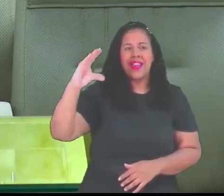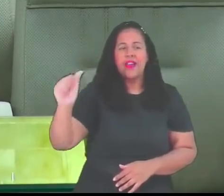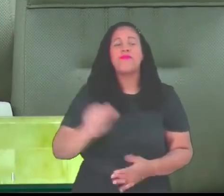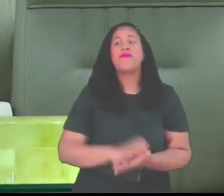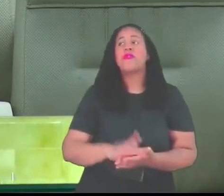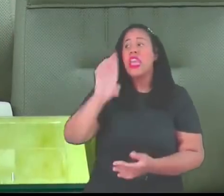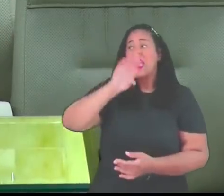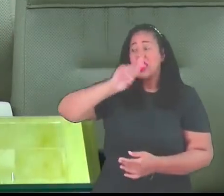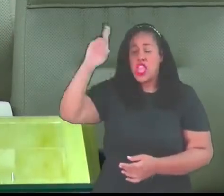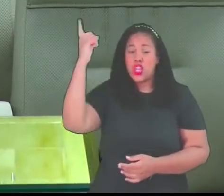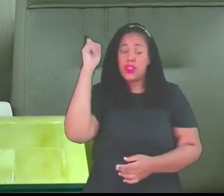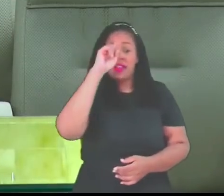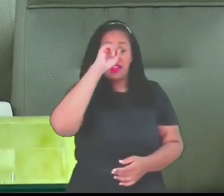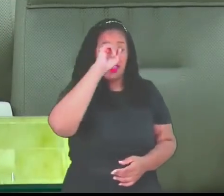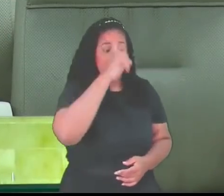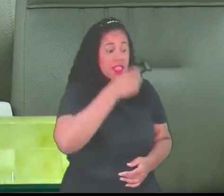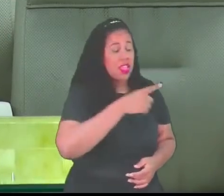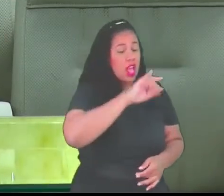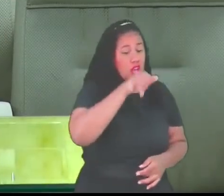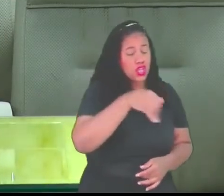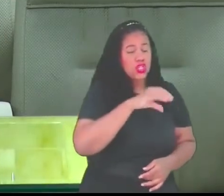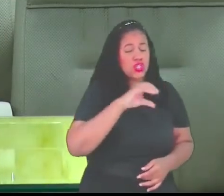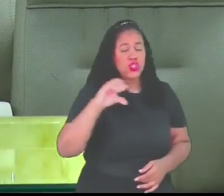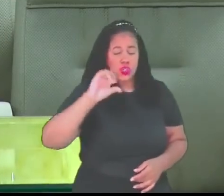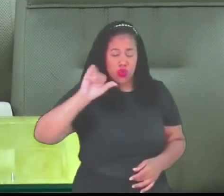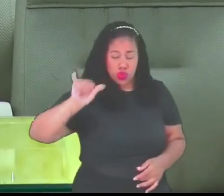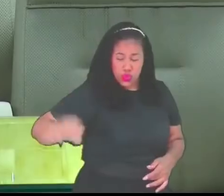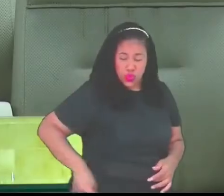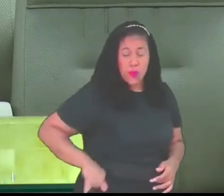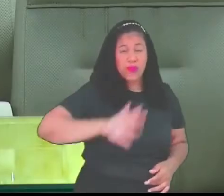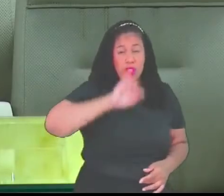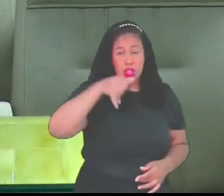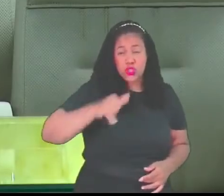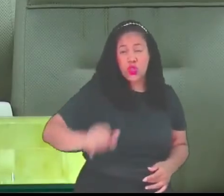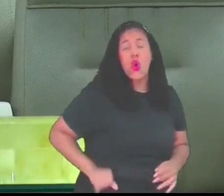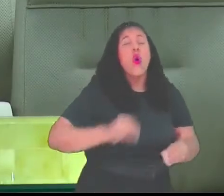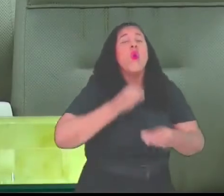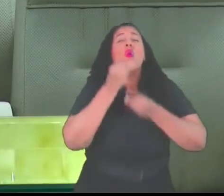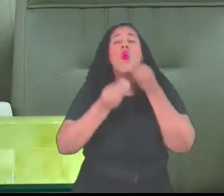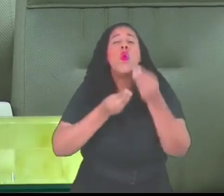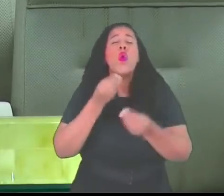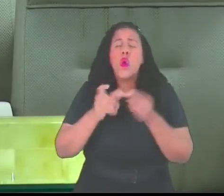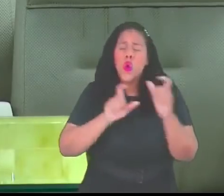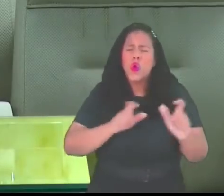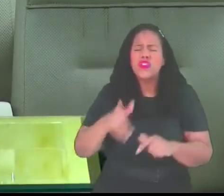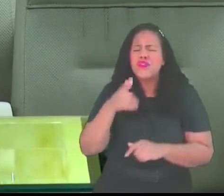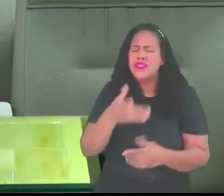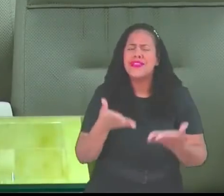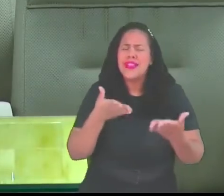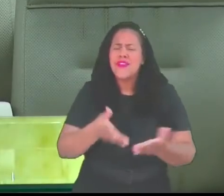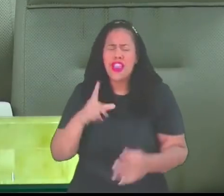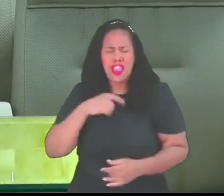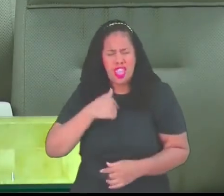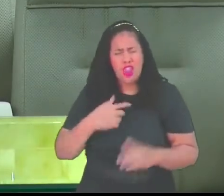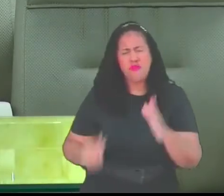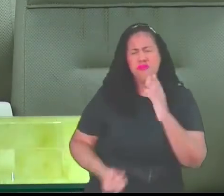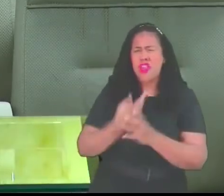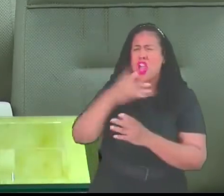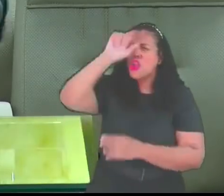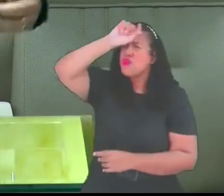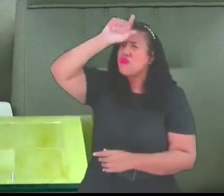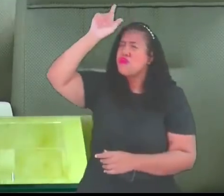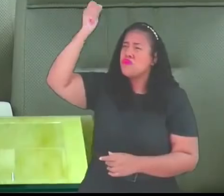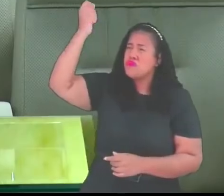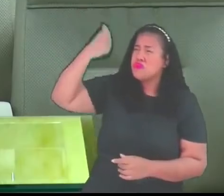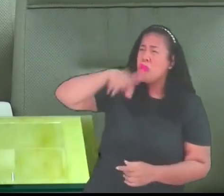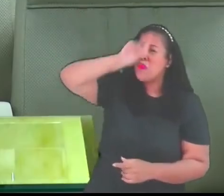quando eu coloquei os fundamentos da terra? Aonde tu estava quando eu criei as estrelas, o sol, a lua,